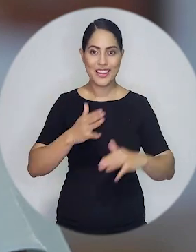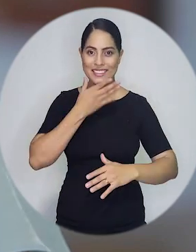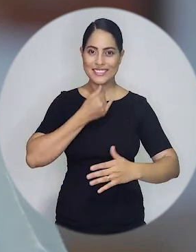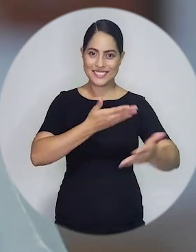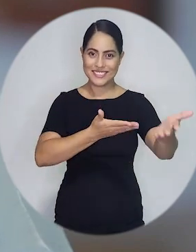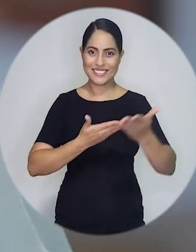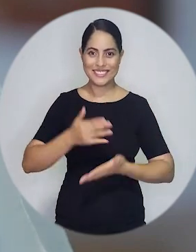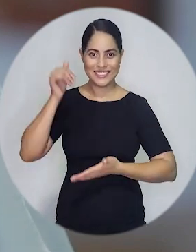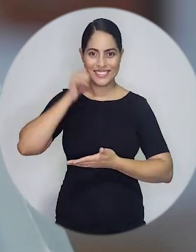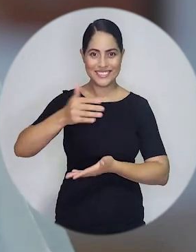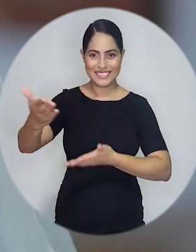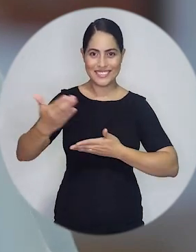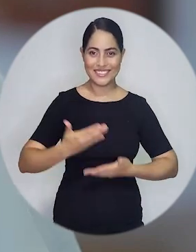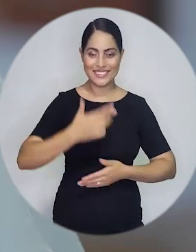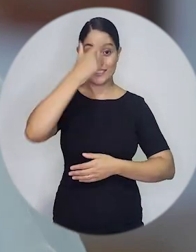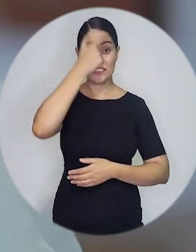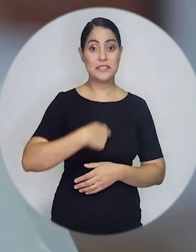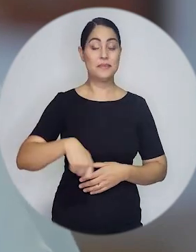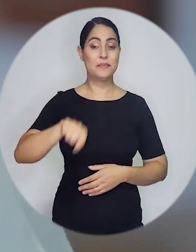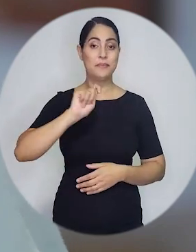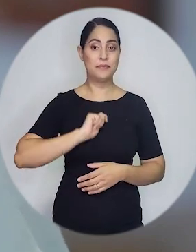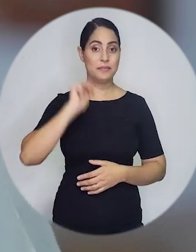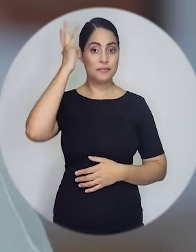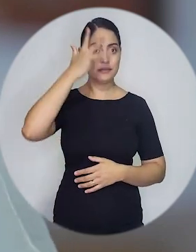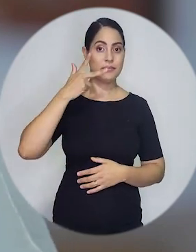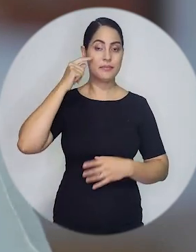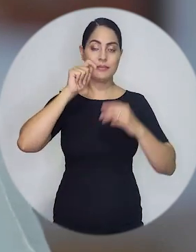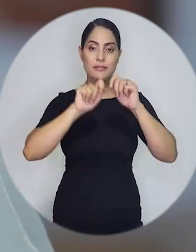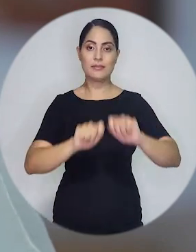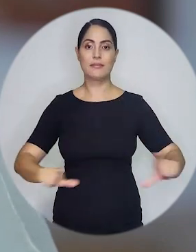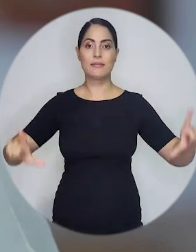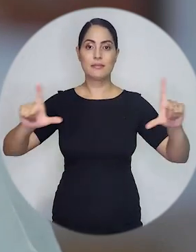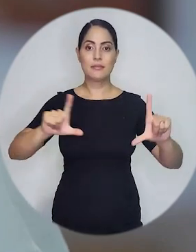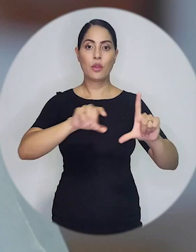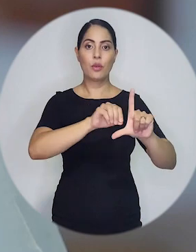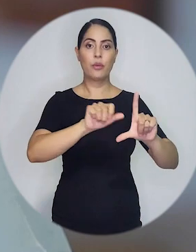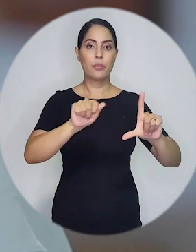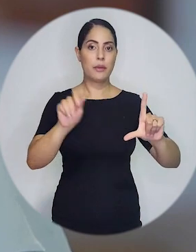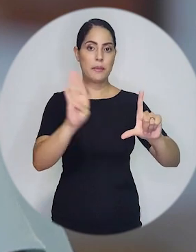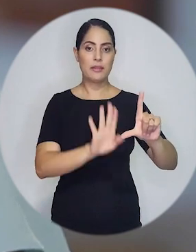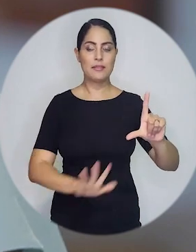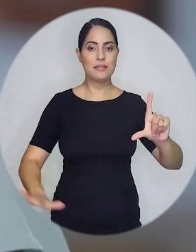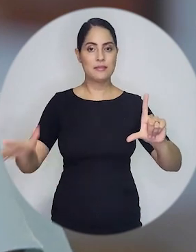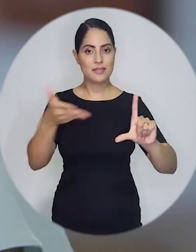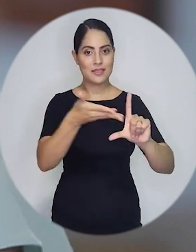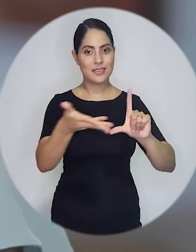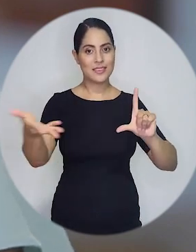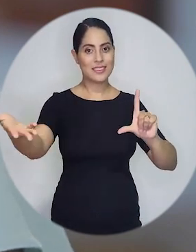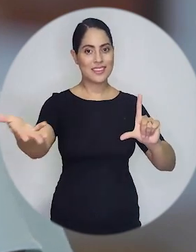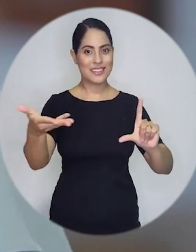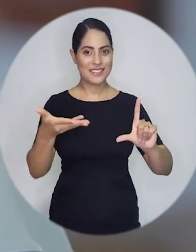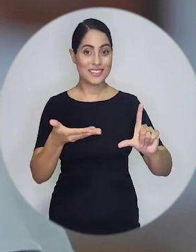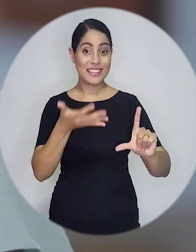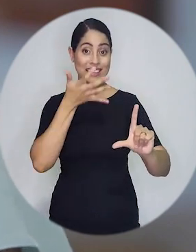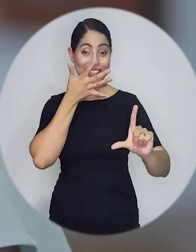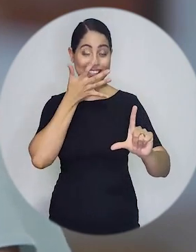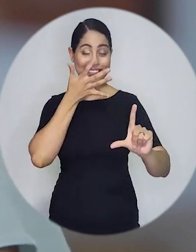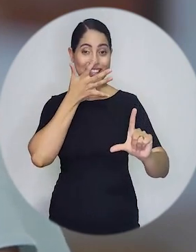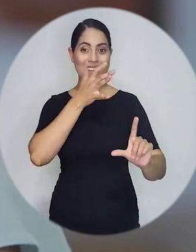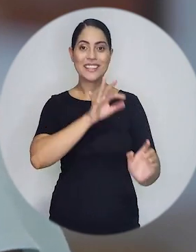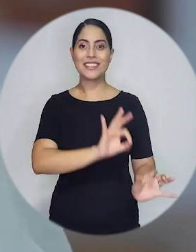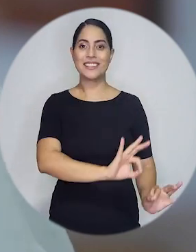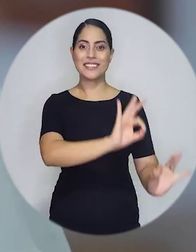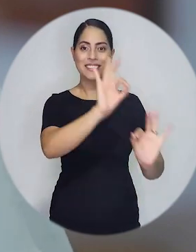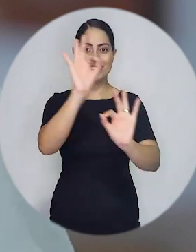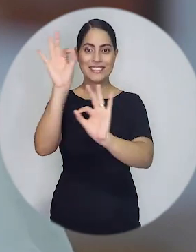Olá, seja bem-vindo, seja bem-vinda. Eu sou Mariana Xavier e esse é o programa OAB Nacional. A partir de agora você é o nosso